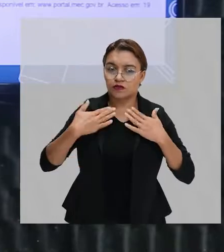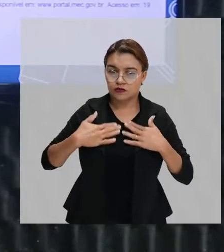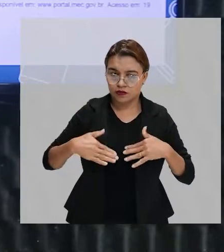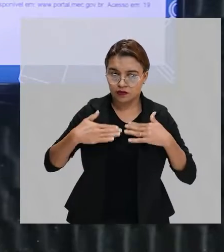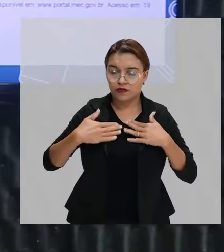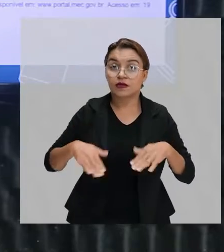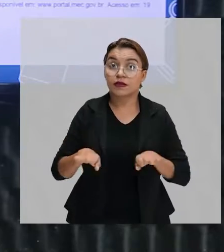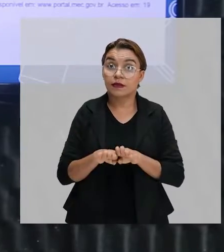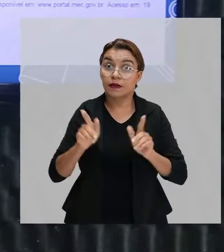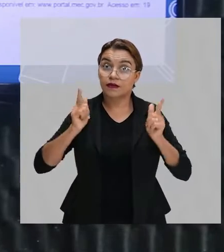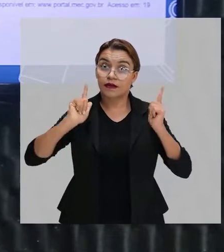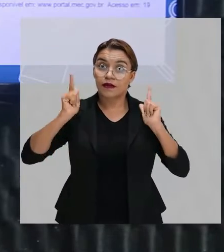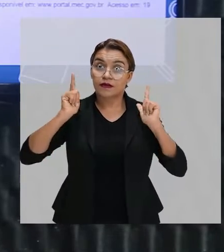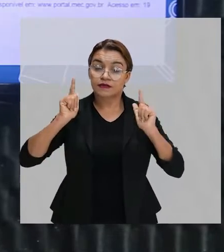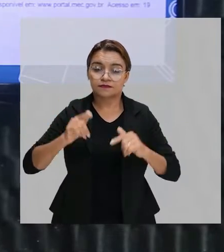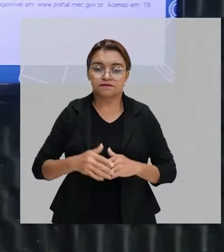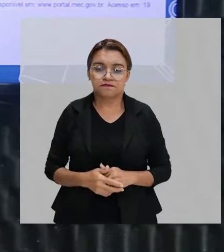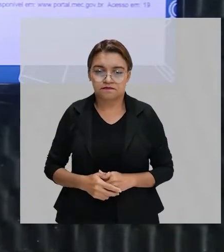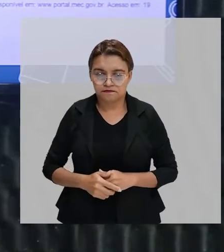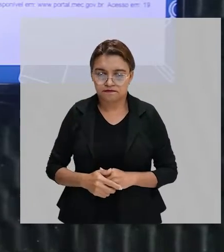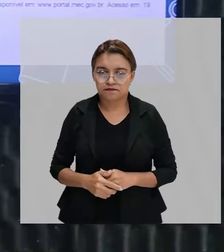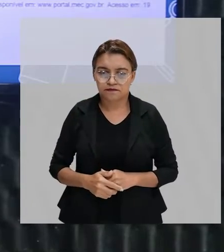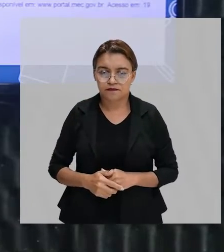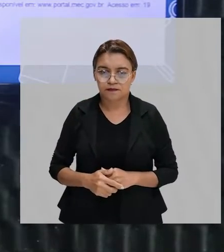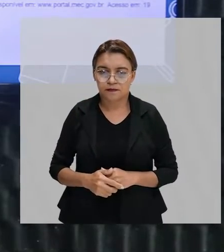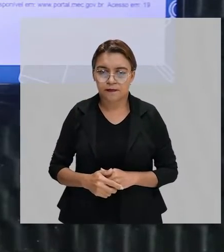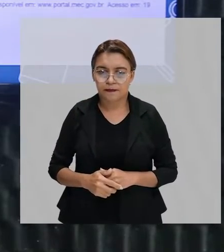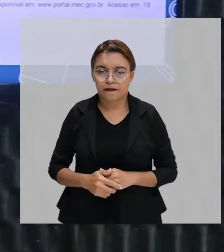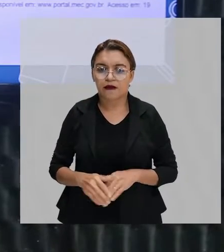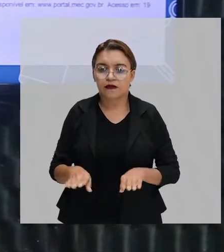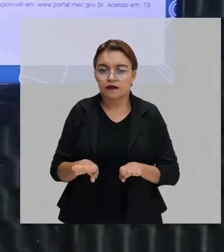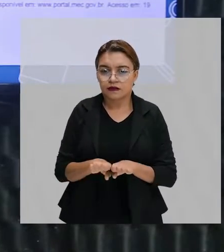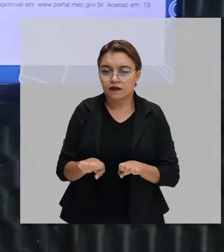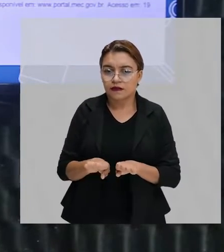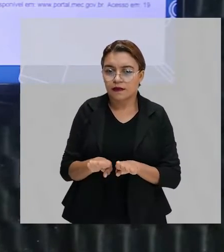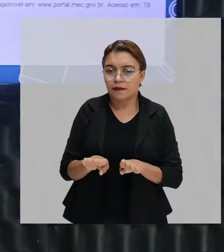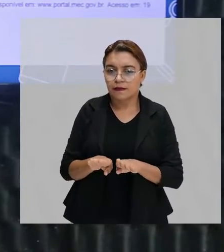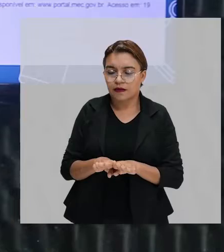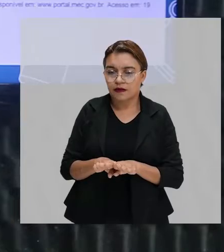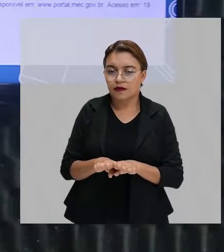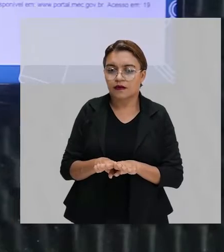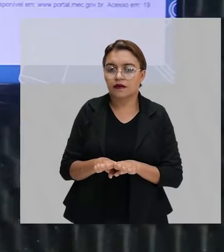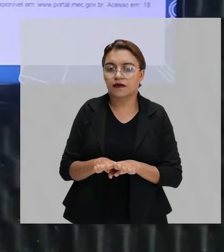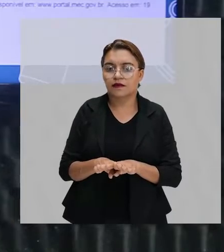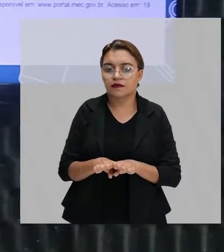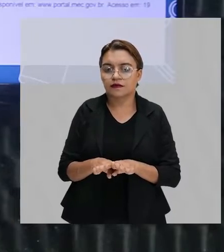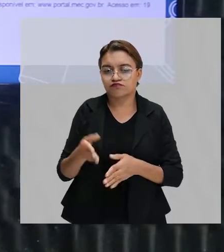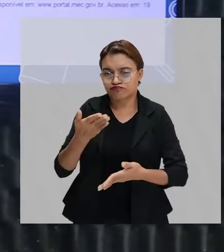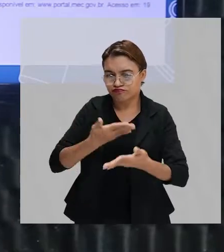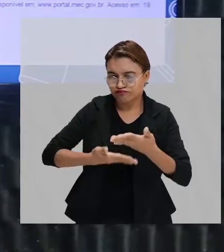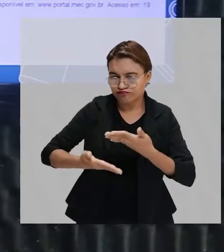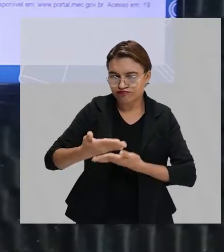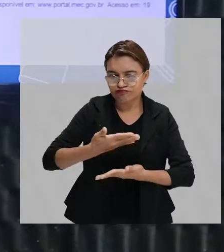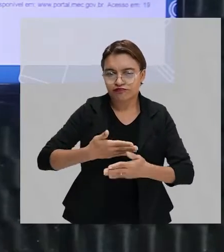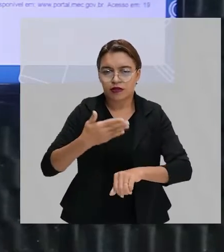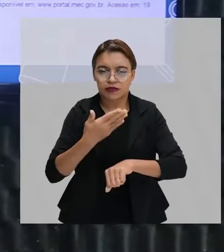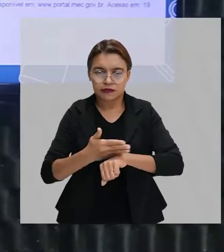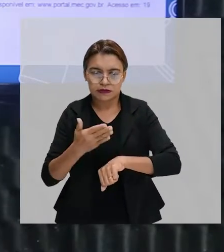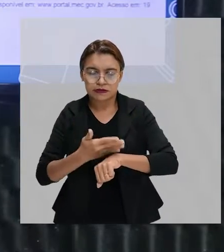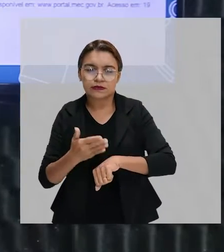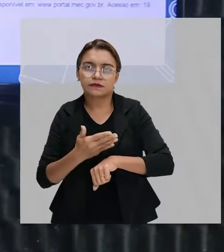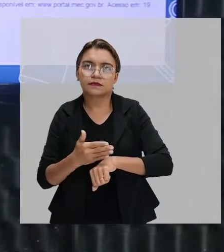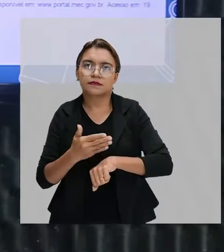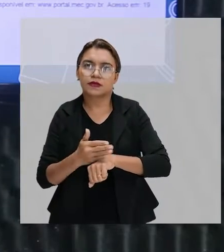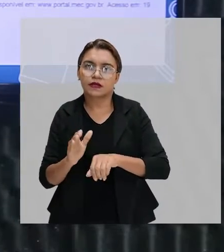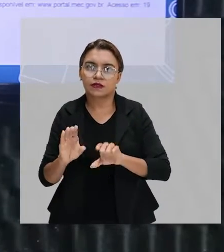repouso e ao lazer à iniciativa pessoal das articulações coletivas relativas às práticas corporais